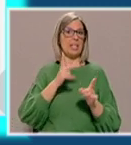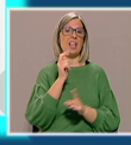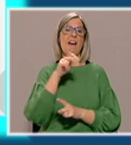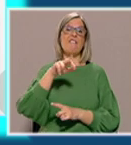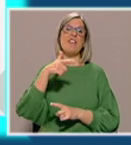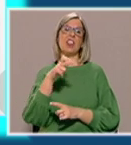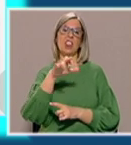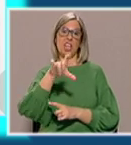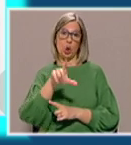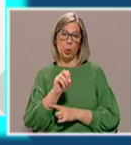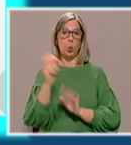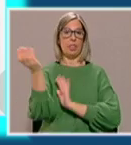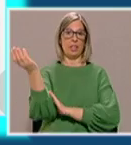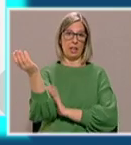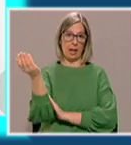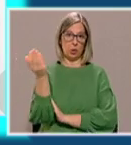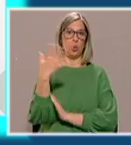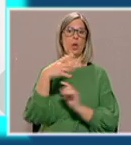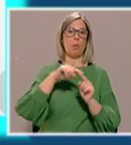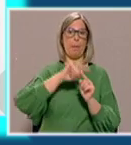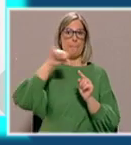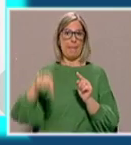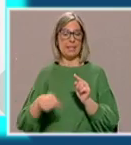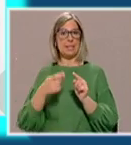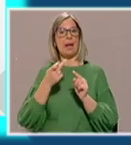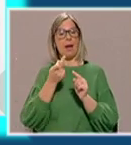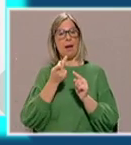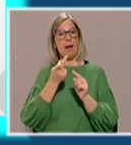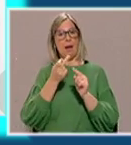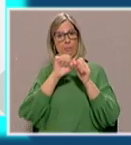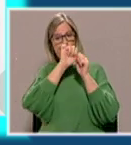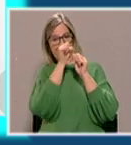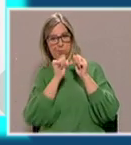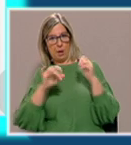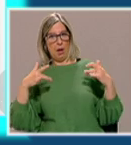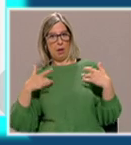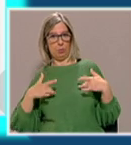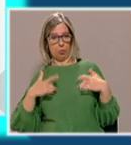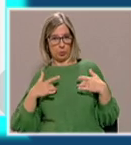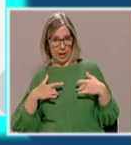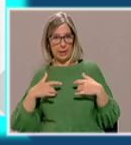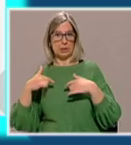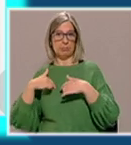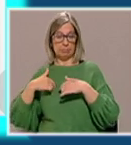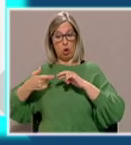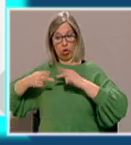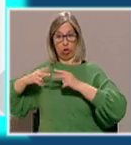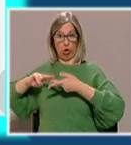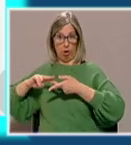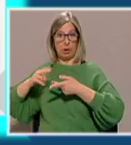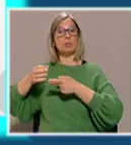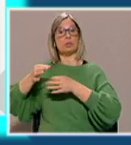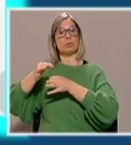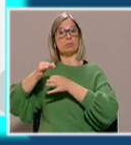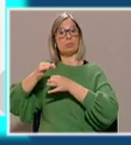direito, passa para as artérias pulmonares, depois ocorre aqui nos capilares sanguíneos o processo que é a hematose